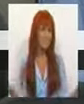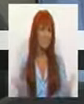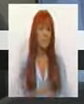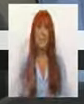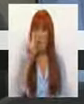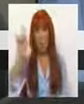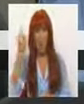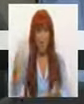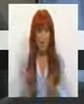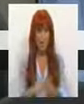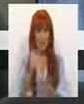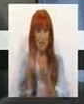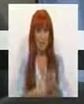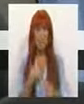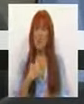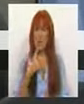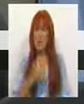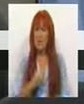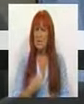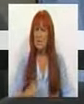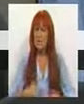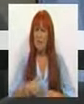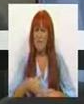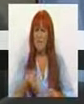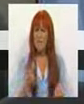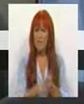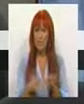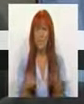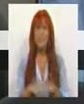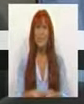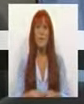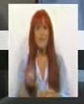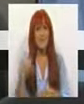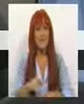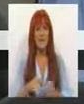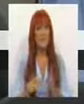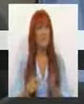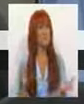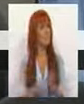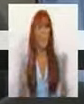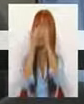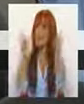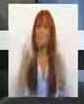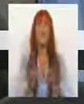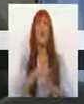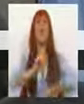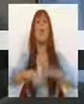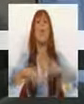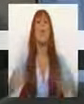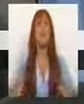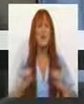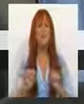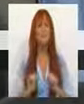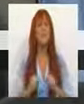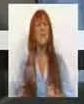se for aprovada esta declaração, como já disse que acreditamos que será, e se obtiver o necessário reconhecimento internacional, qual é que é a